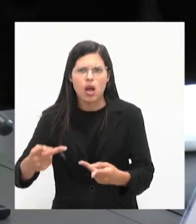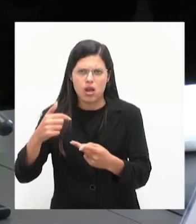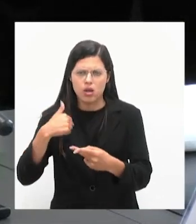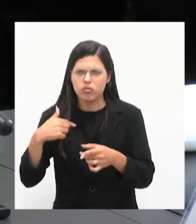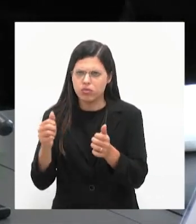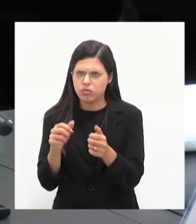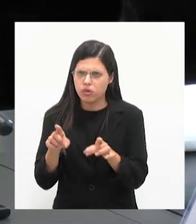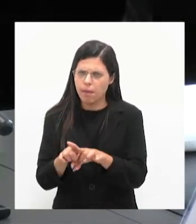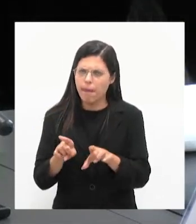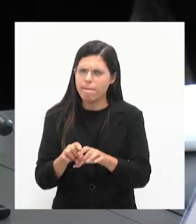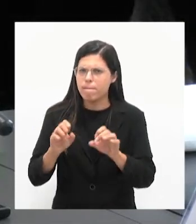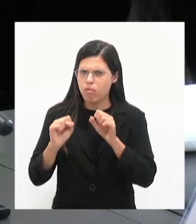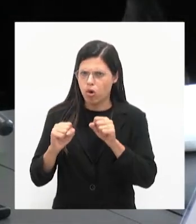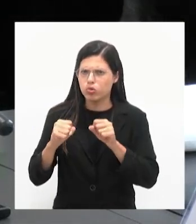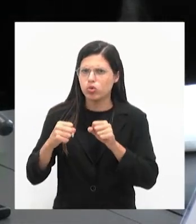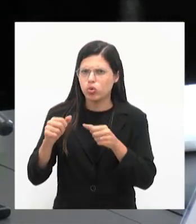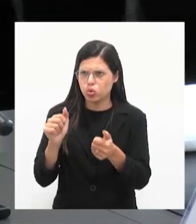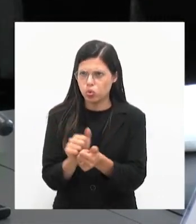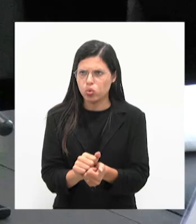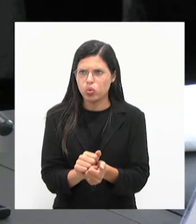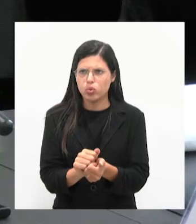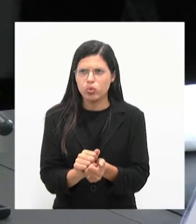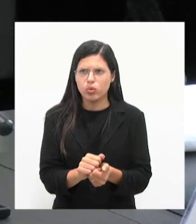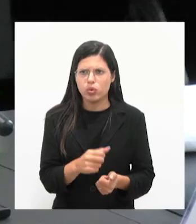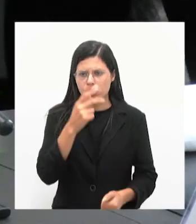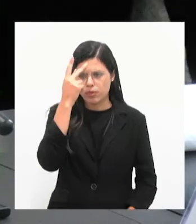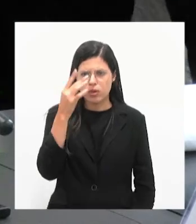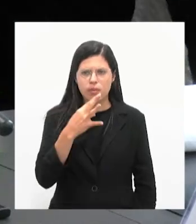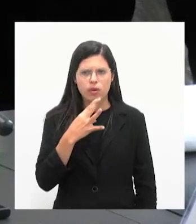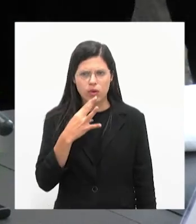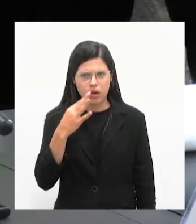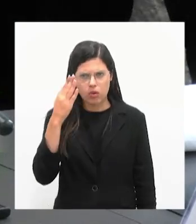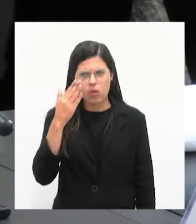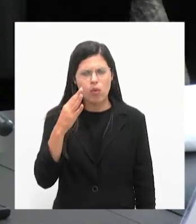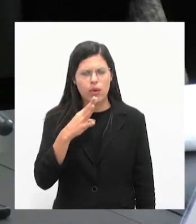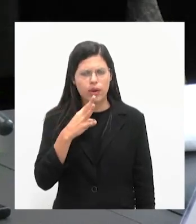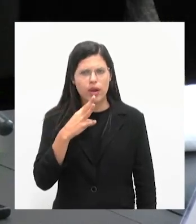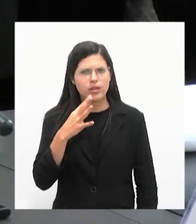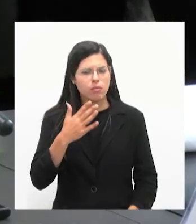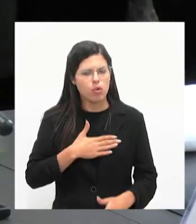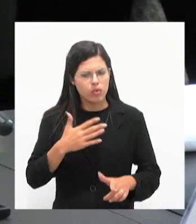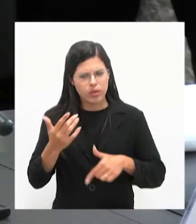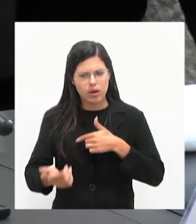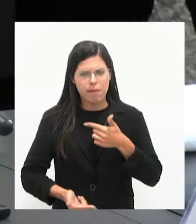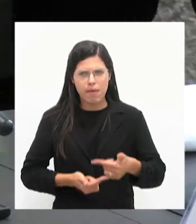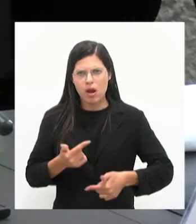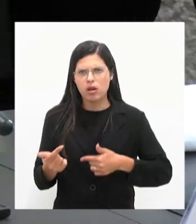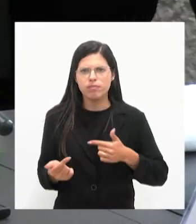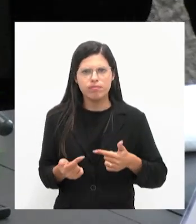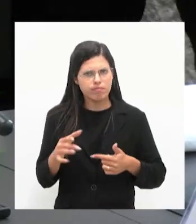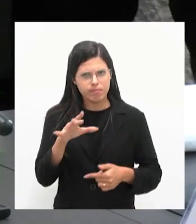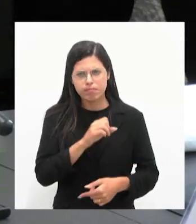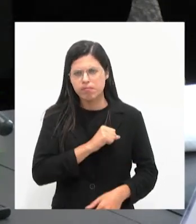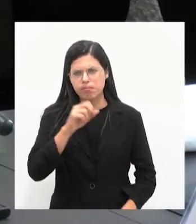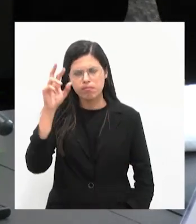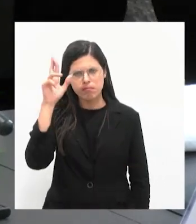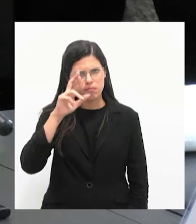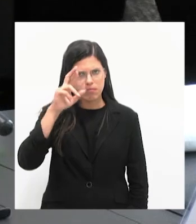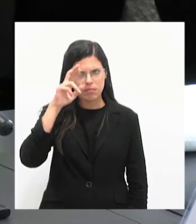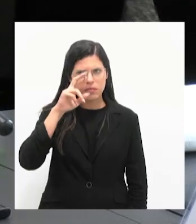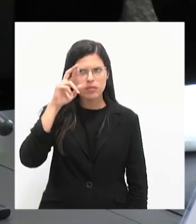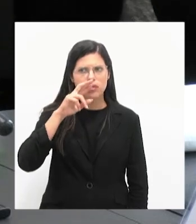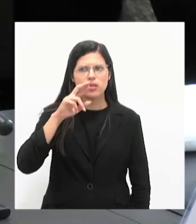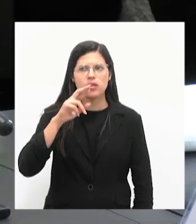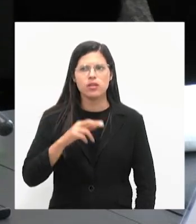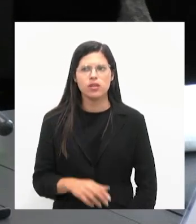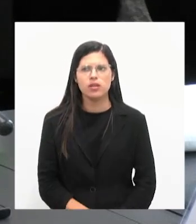operação, faço questão de estar junto, quem me conhece sabe do meu mandato, como é feito, eu adoro fiscalizar, e sempre lembro, pô, Bel,